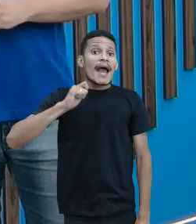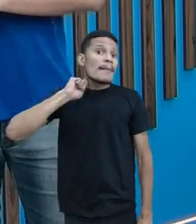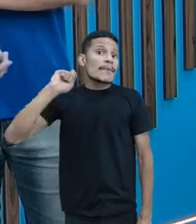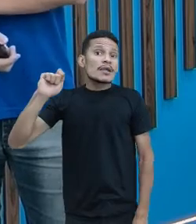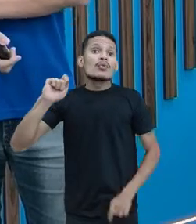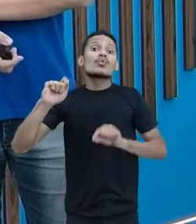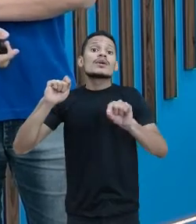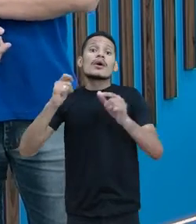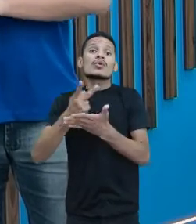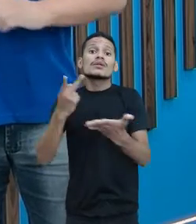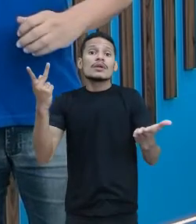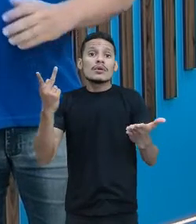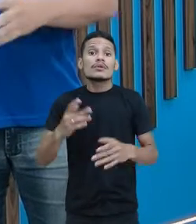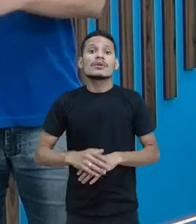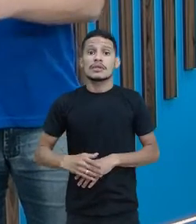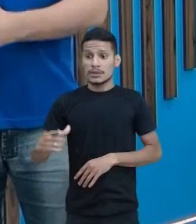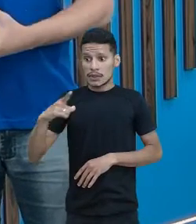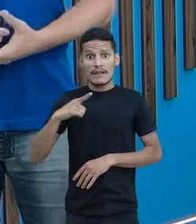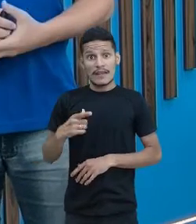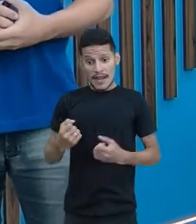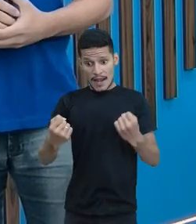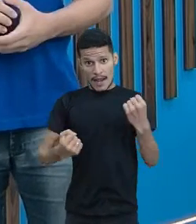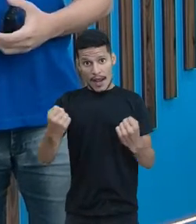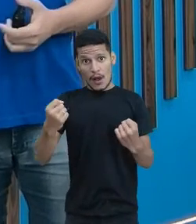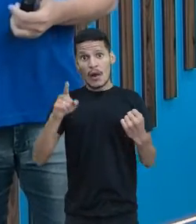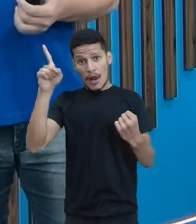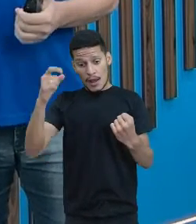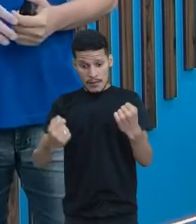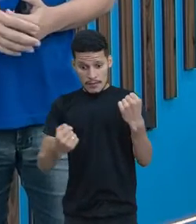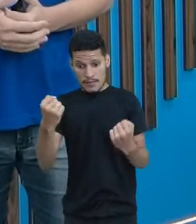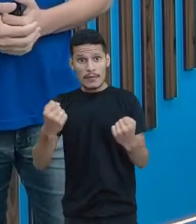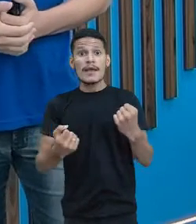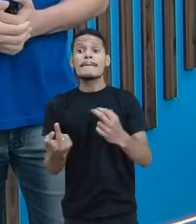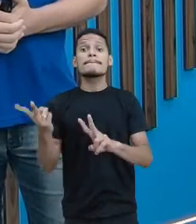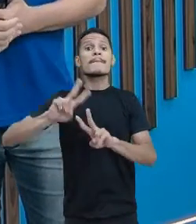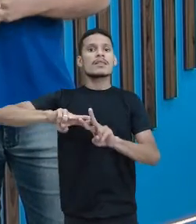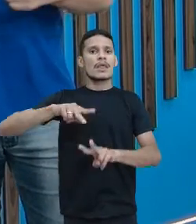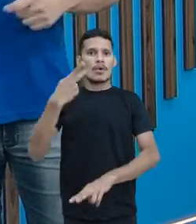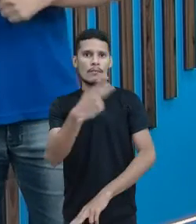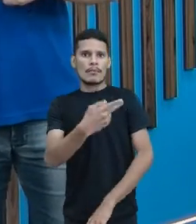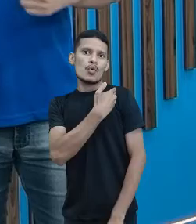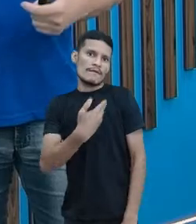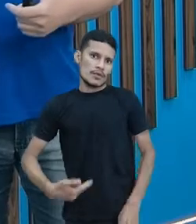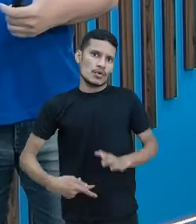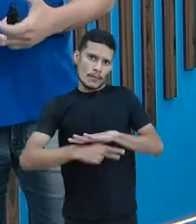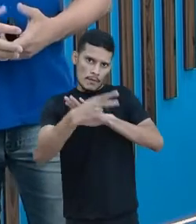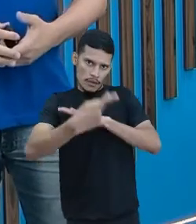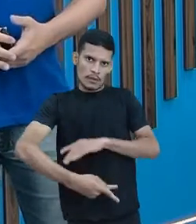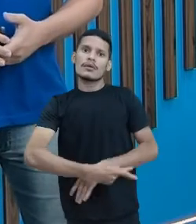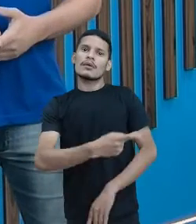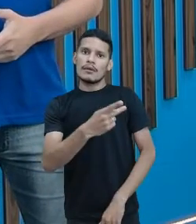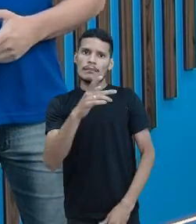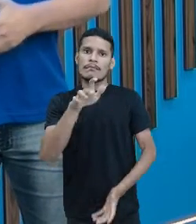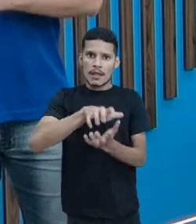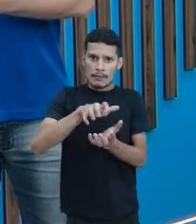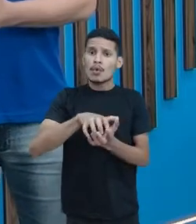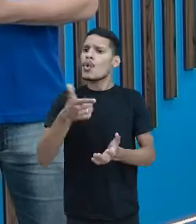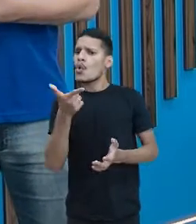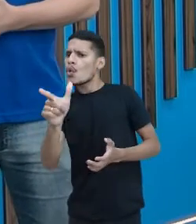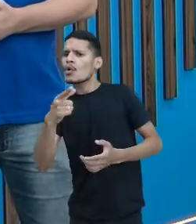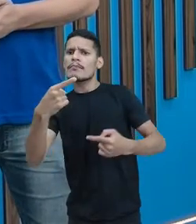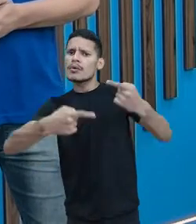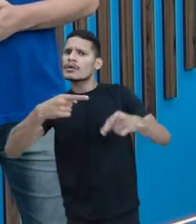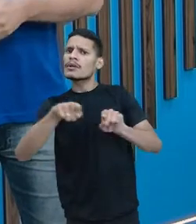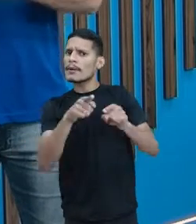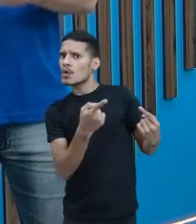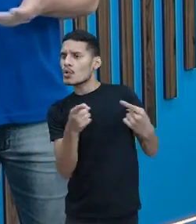mesmo, né, veio um carro lá no Palácio Campo das Princesas e o levou preso. Né, e muitos outros políticos também que eram